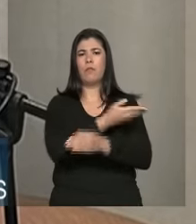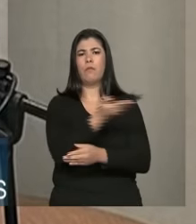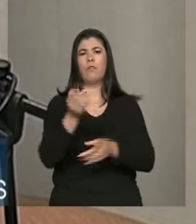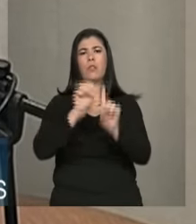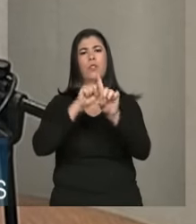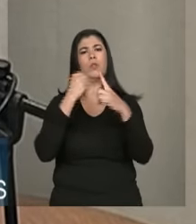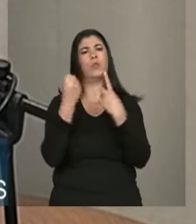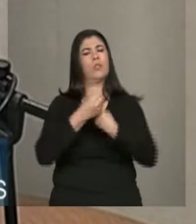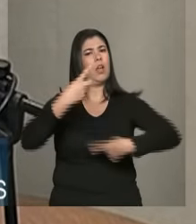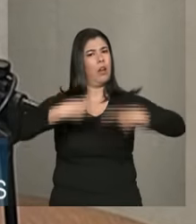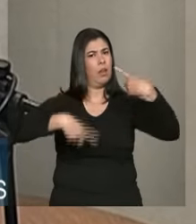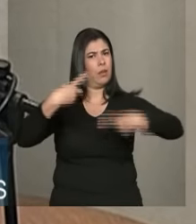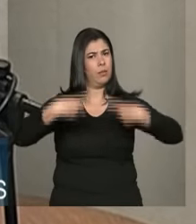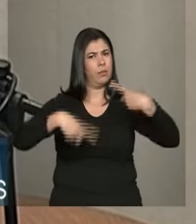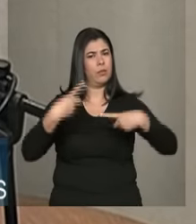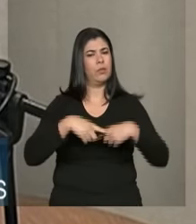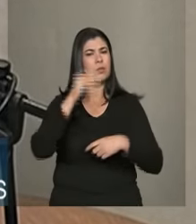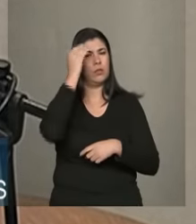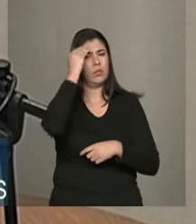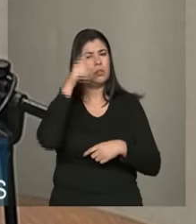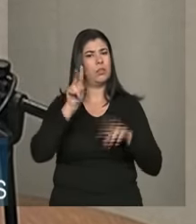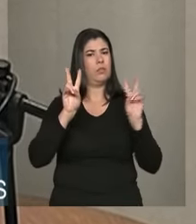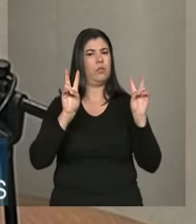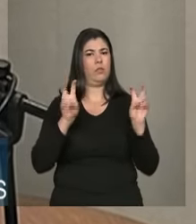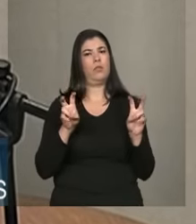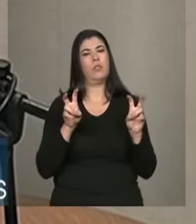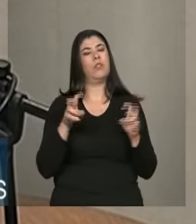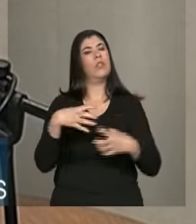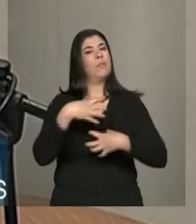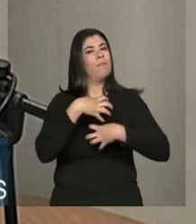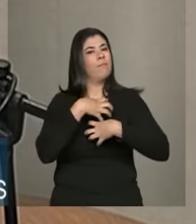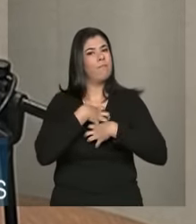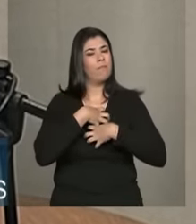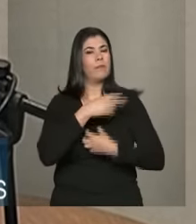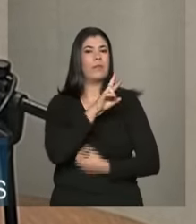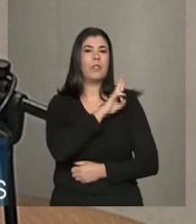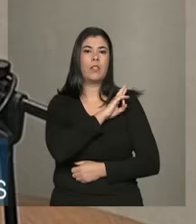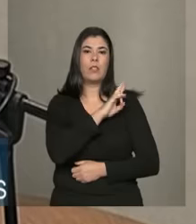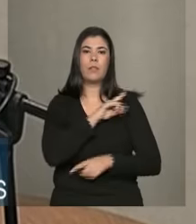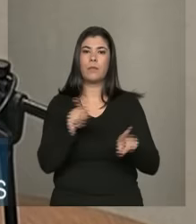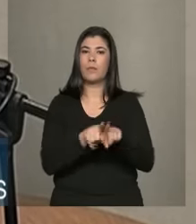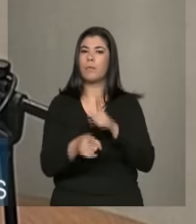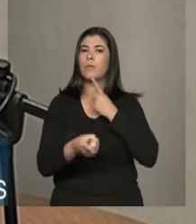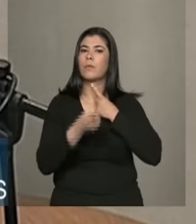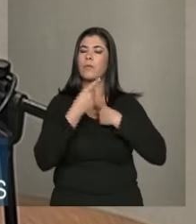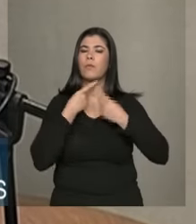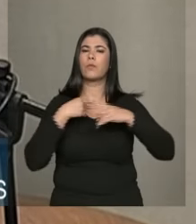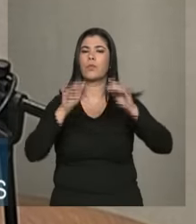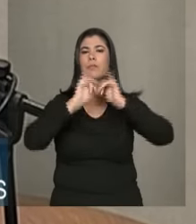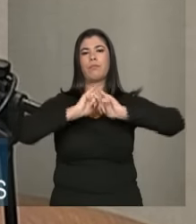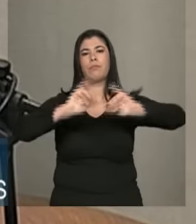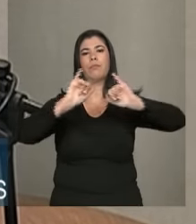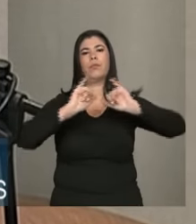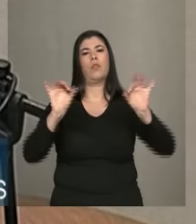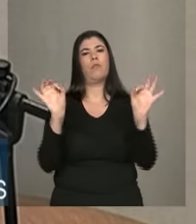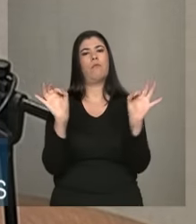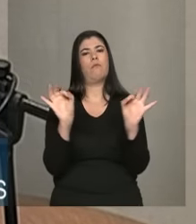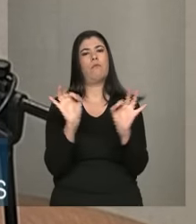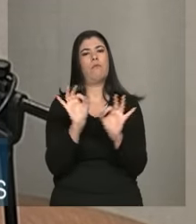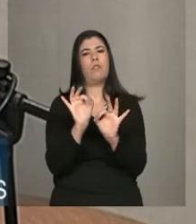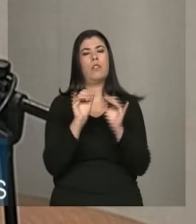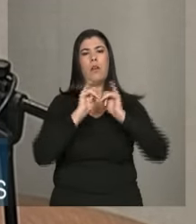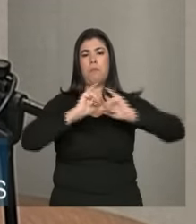a debater o assunto consenso de responsabilidade e vontade de promover sua